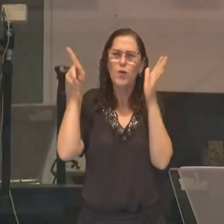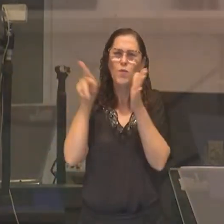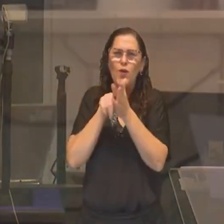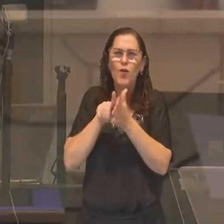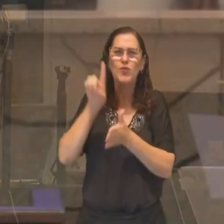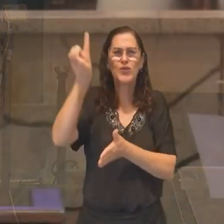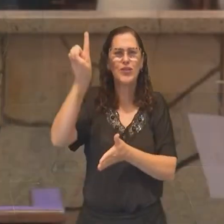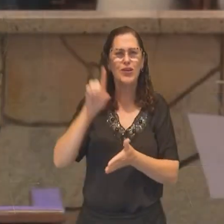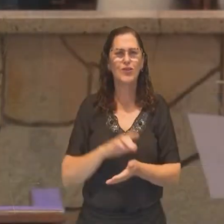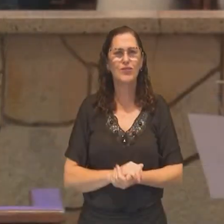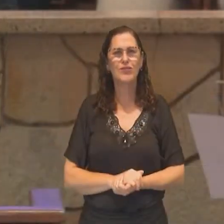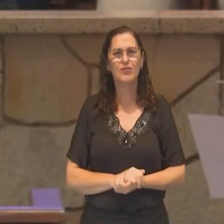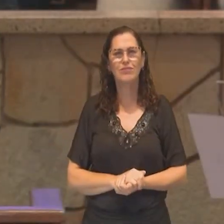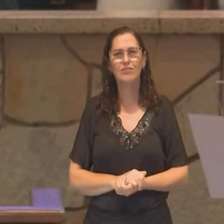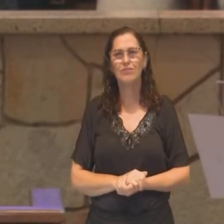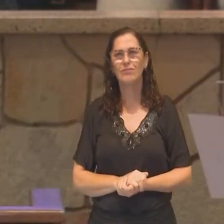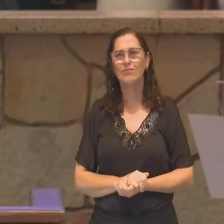Deus.